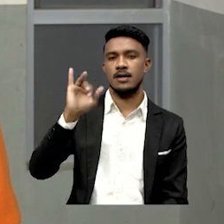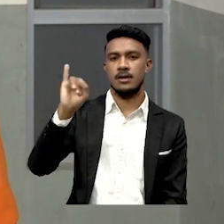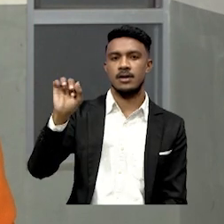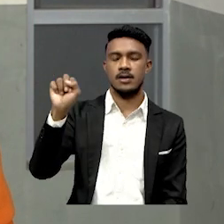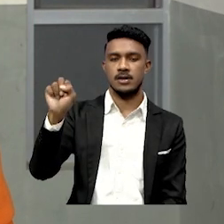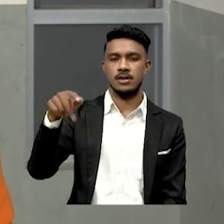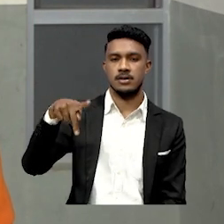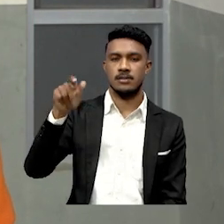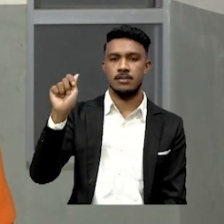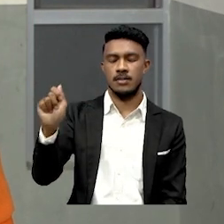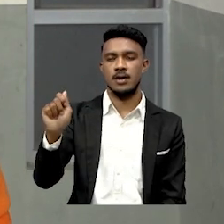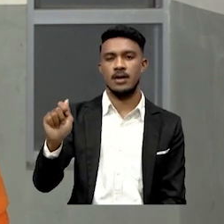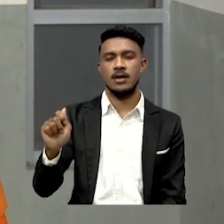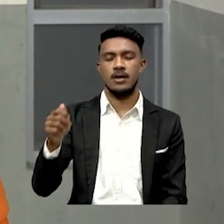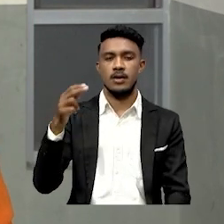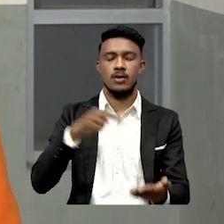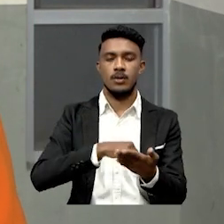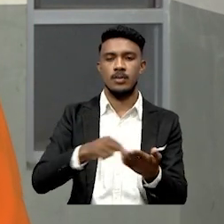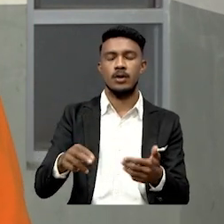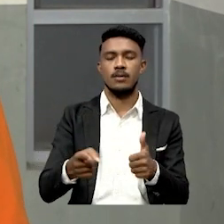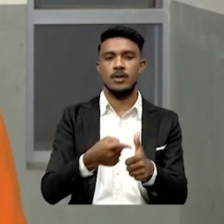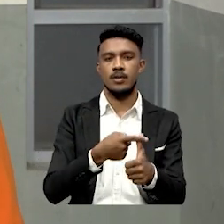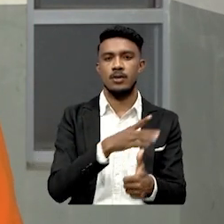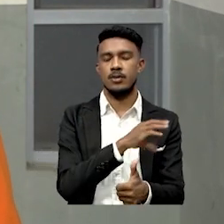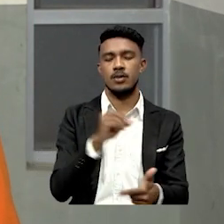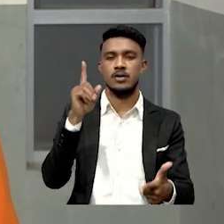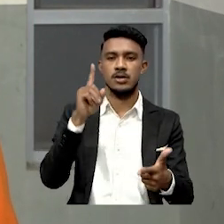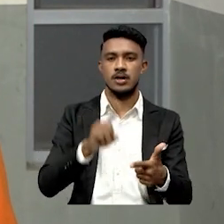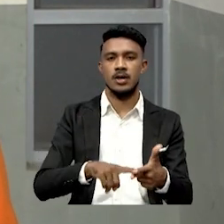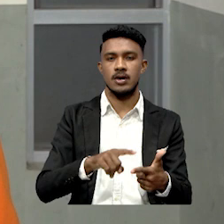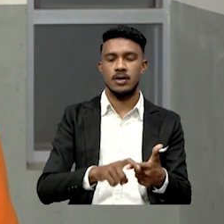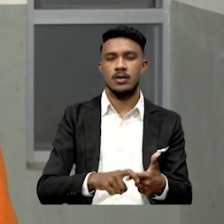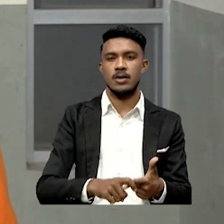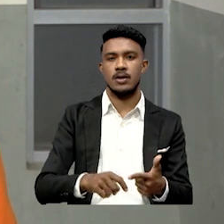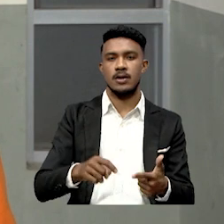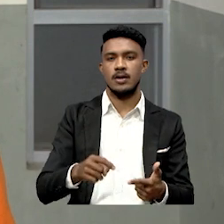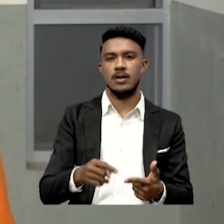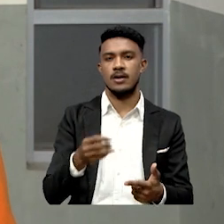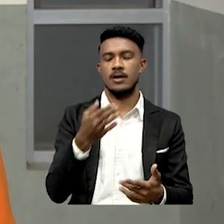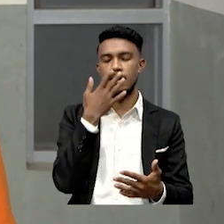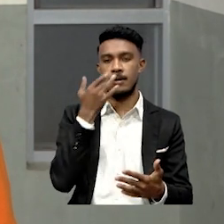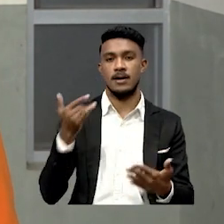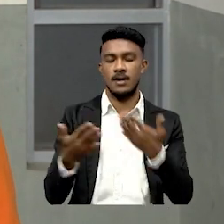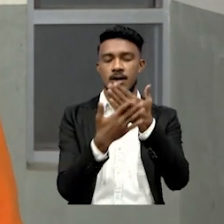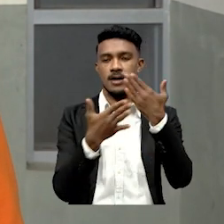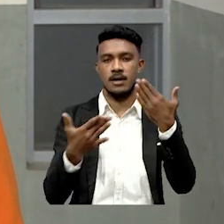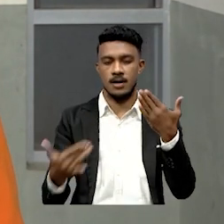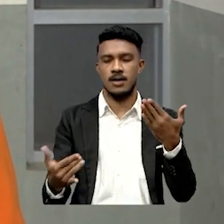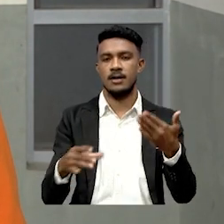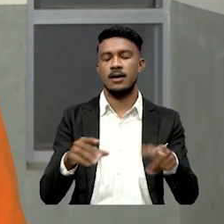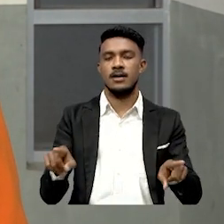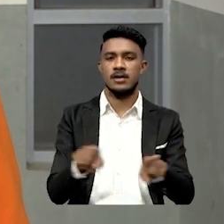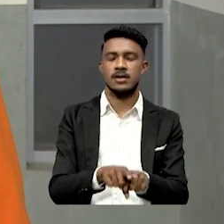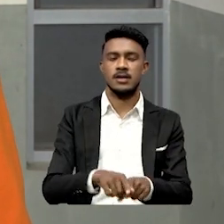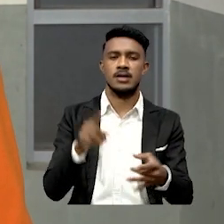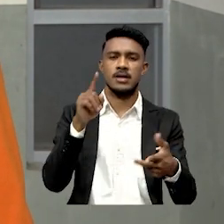as número primeiro segundo tu irmã maka diarreia e terceiro maka ba pneumonia